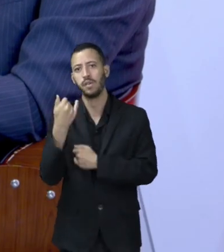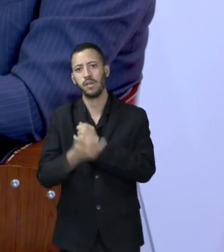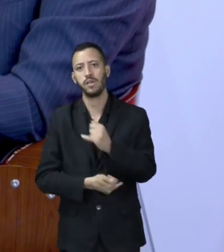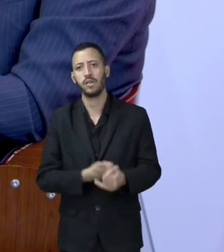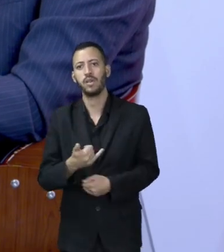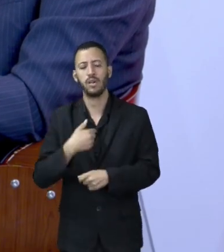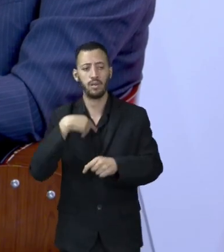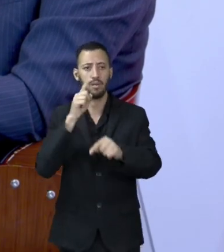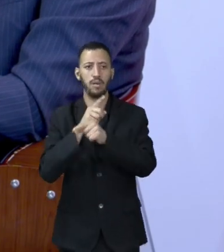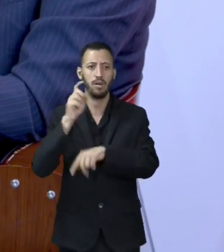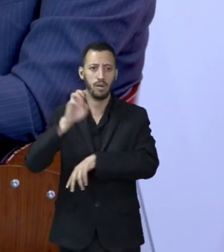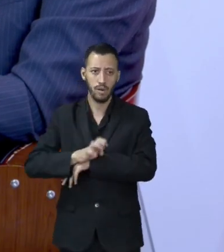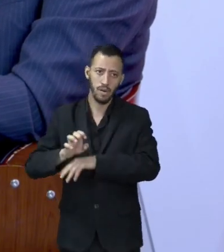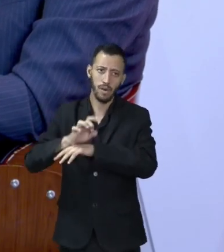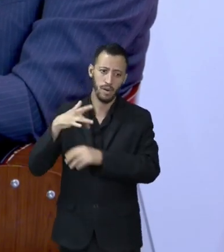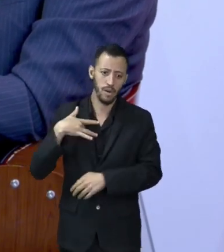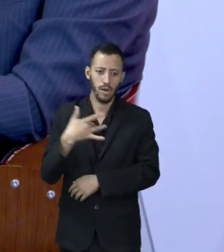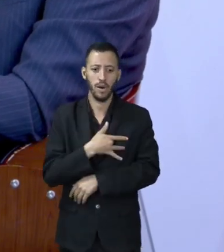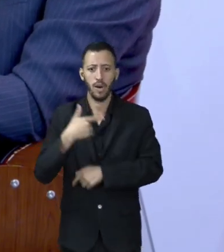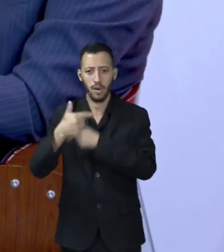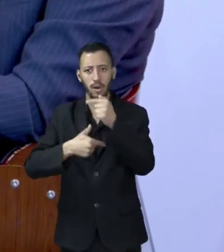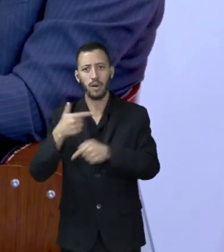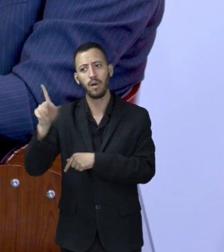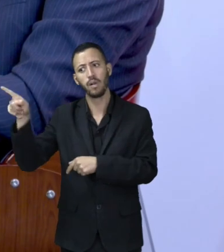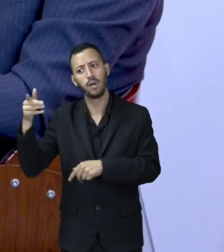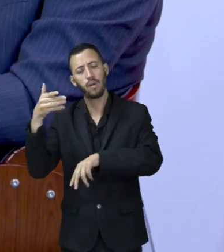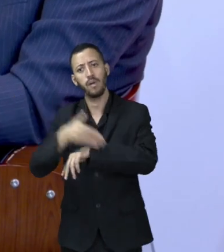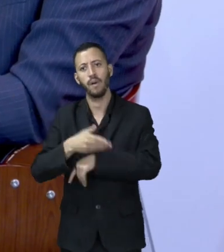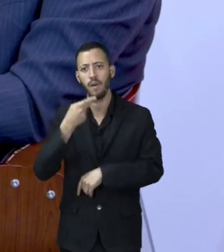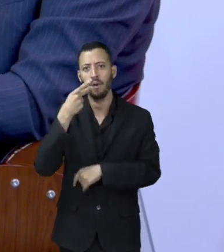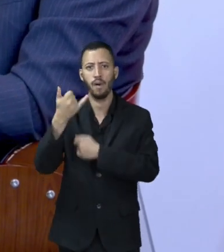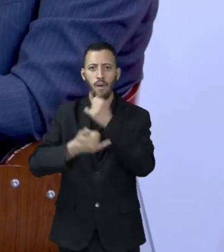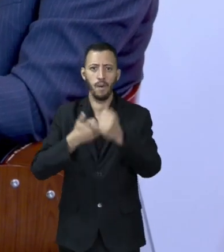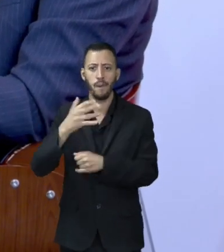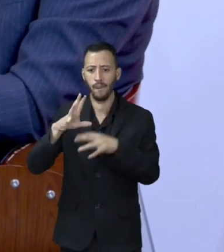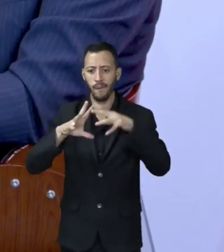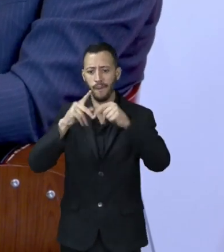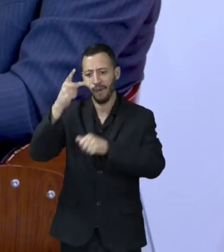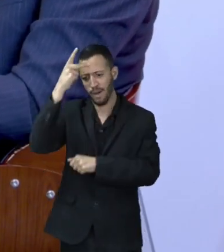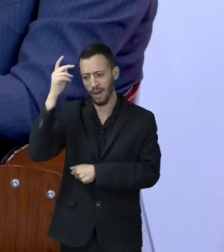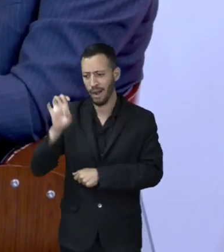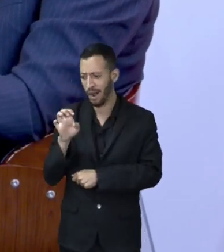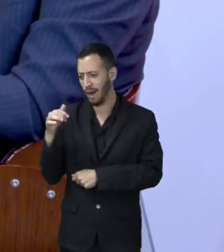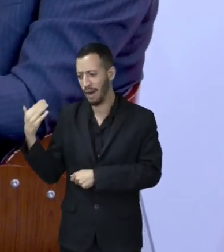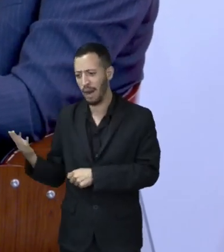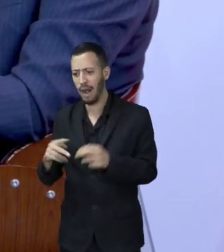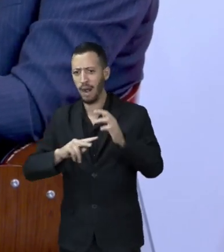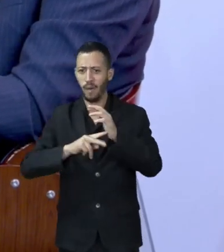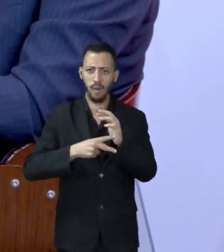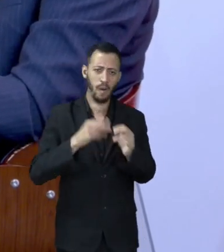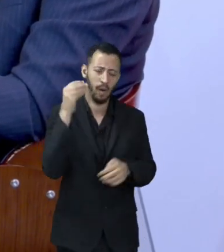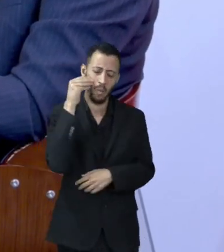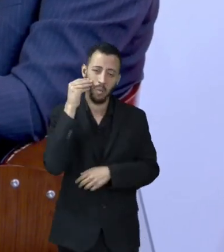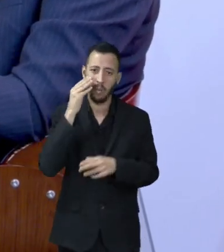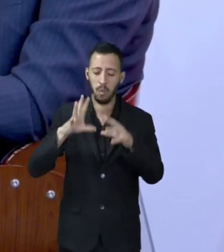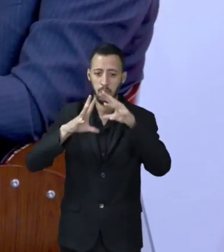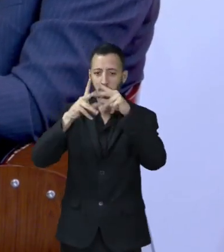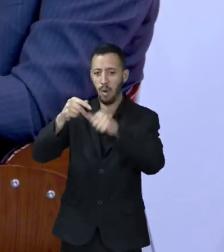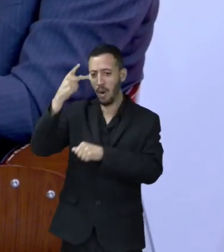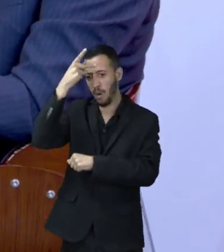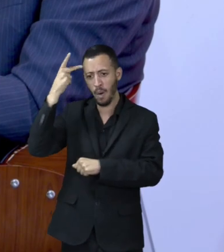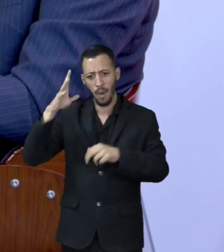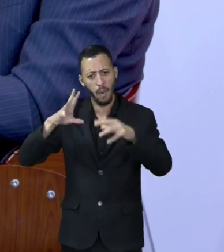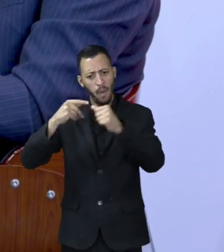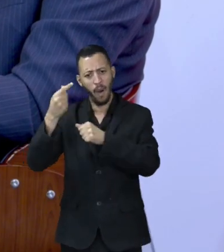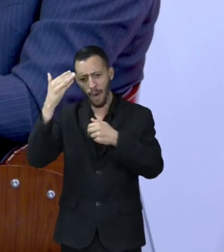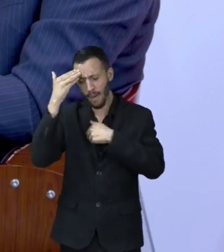num encontro estadual de saúde do trabalhador, num estado aí, e brinqueira, obviamente todas as pessoas de esquerda, sindicalistas, eu falei, eu quero ver o Brasil inteiro vai ter que agradecer e